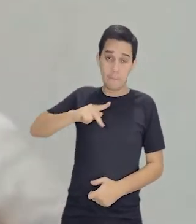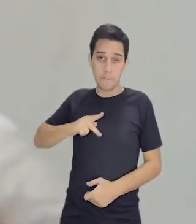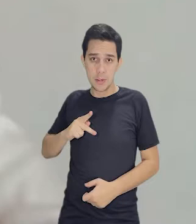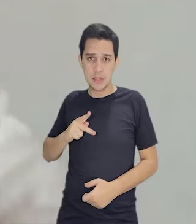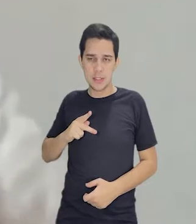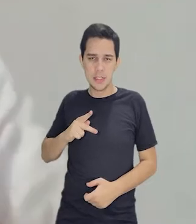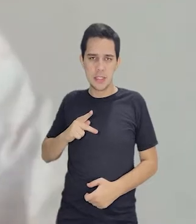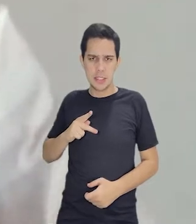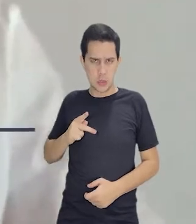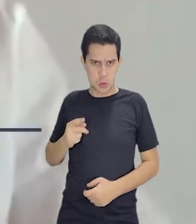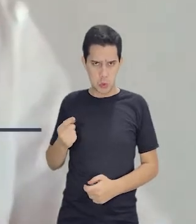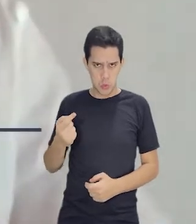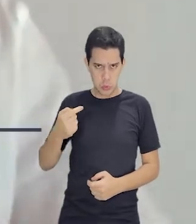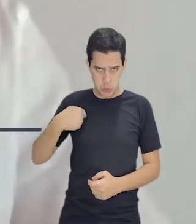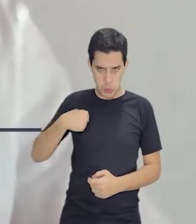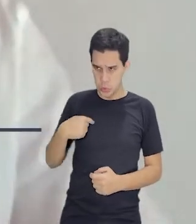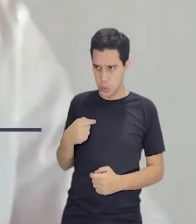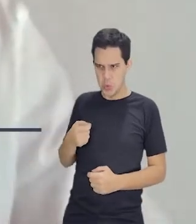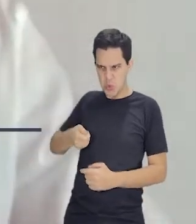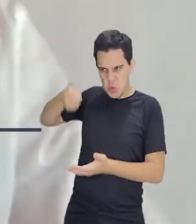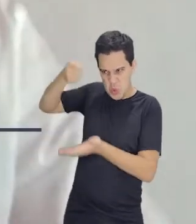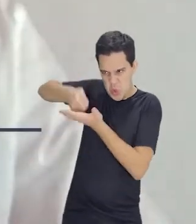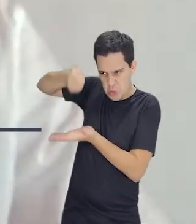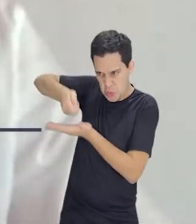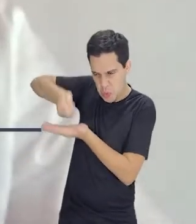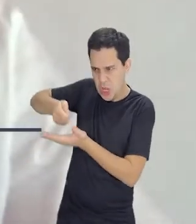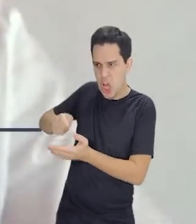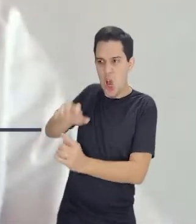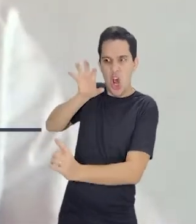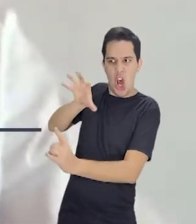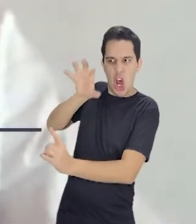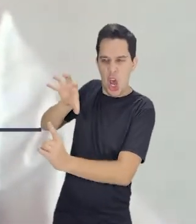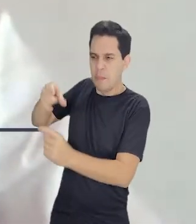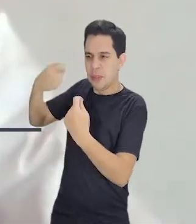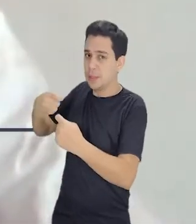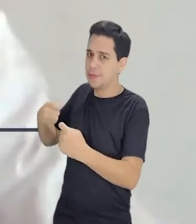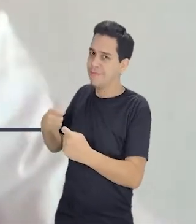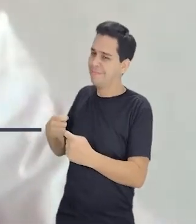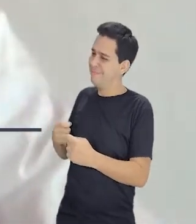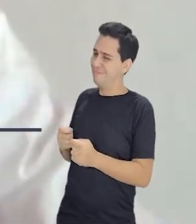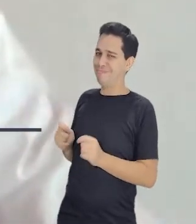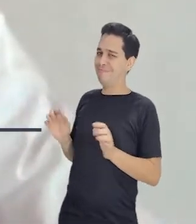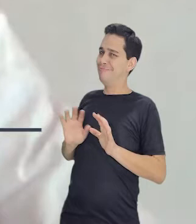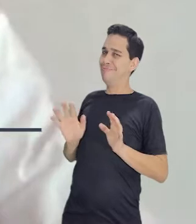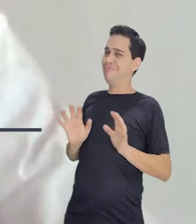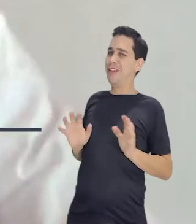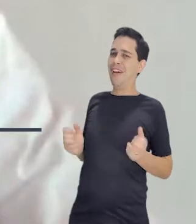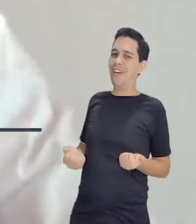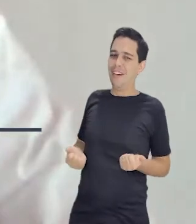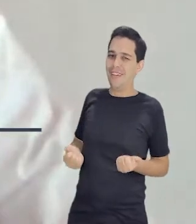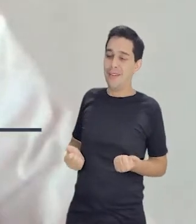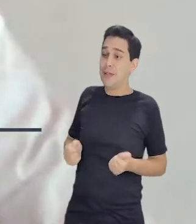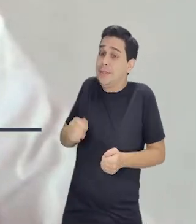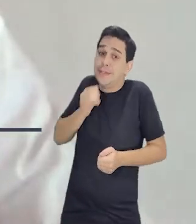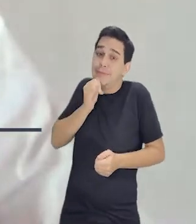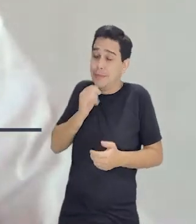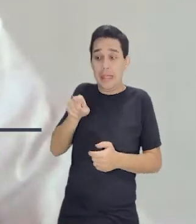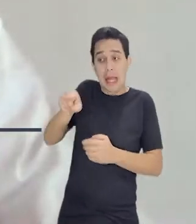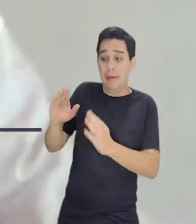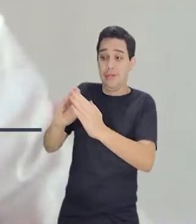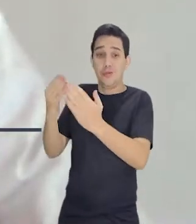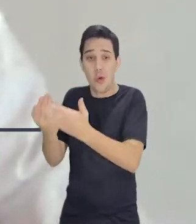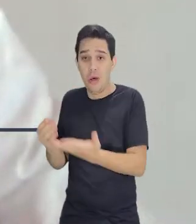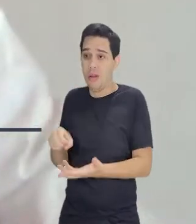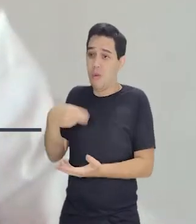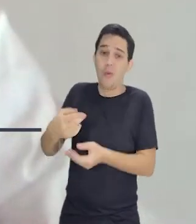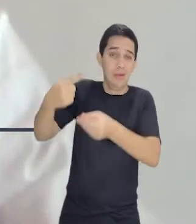ou obriga a seguir determinados métodos específicos, porque pode ser que a escola, ou o município, ou a